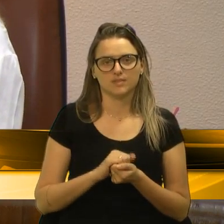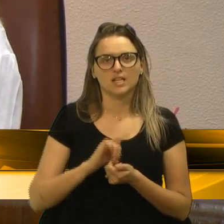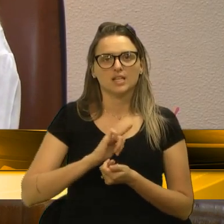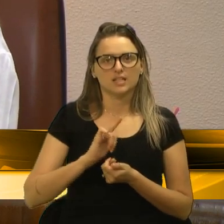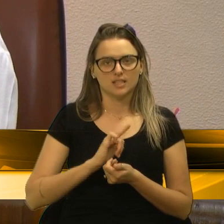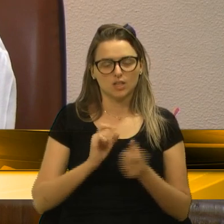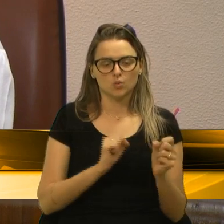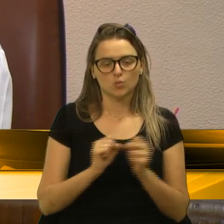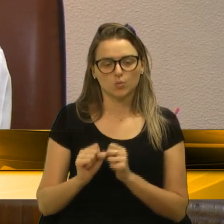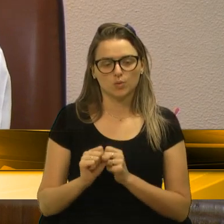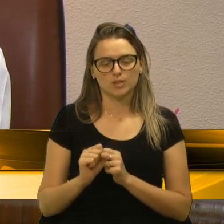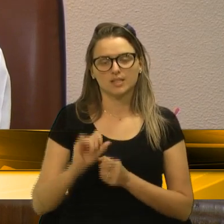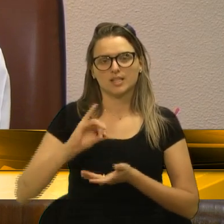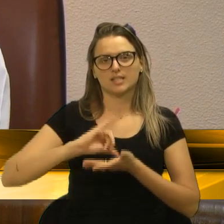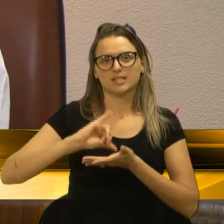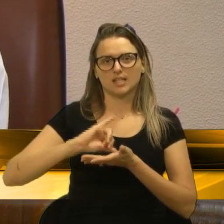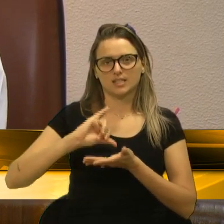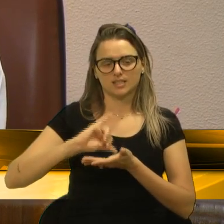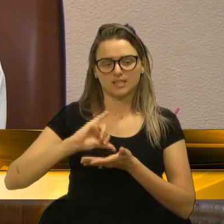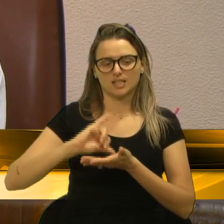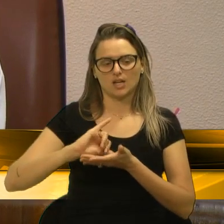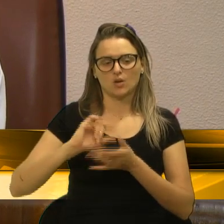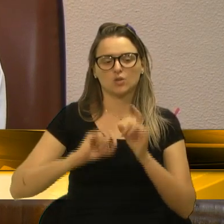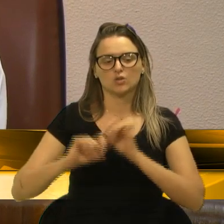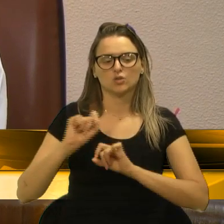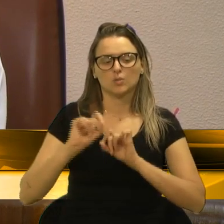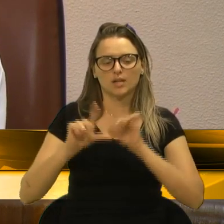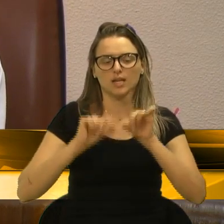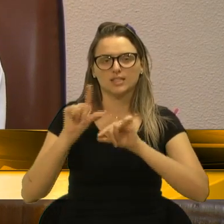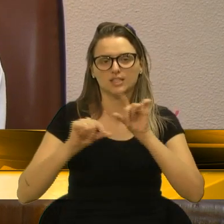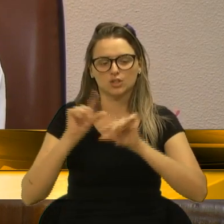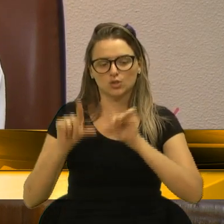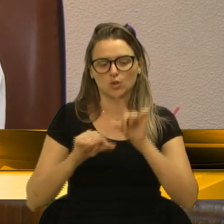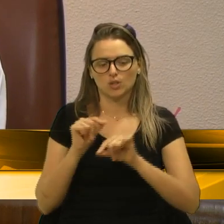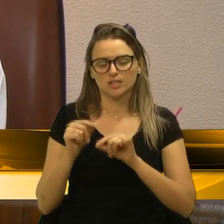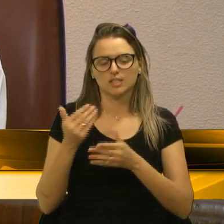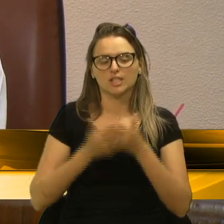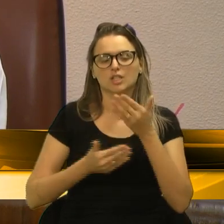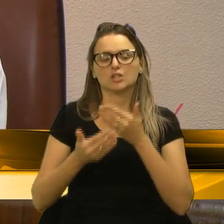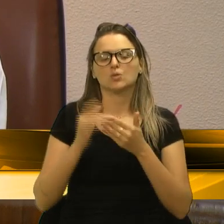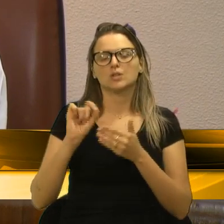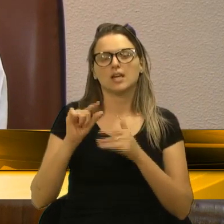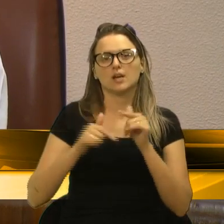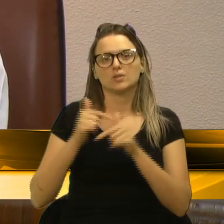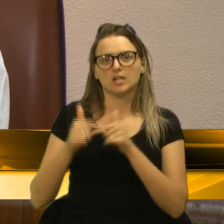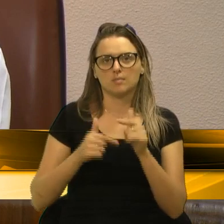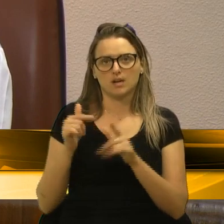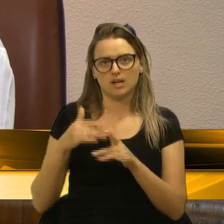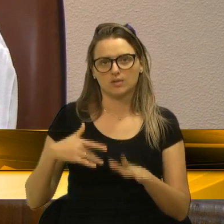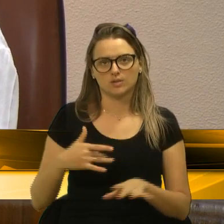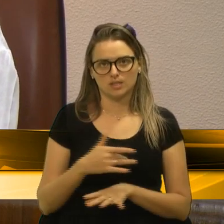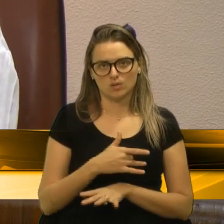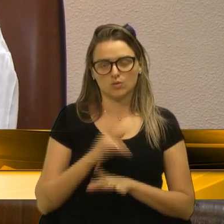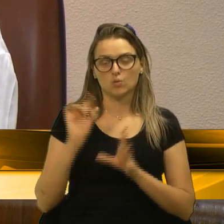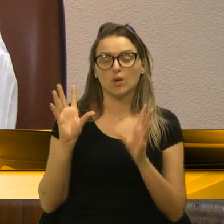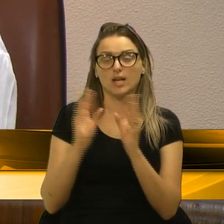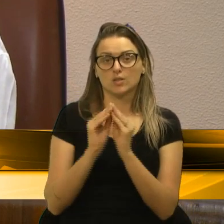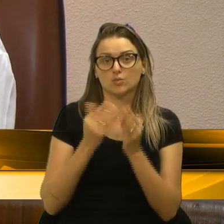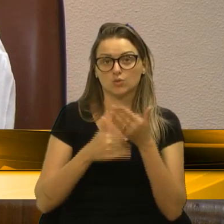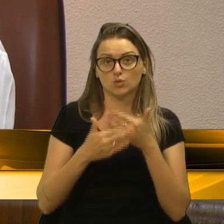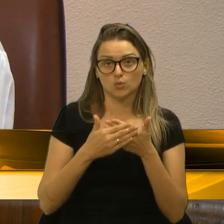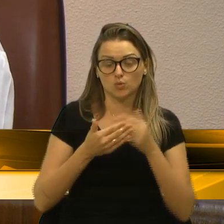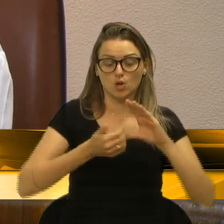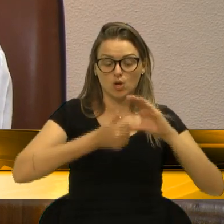categoria central na discussão e tomada de decisões das ações e serviços de saúde. Em suma, este conceito